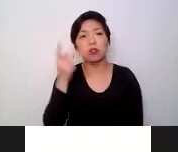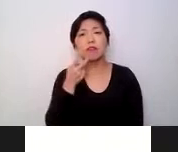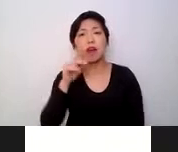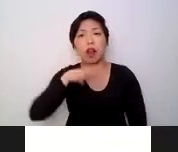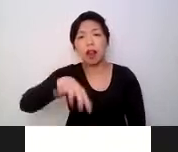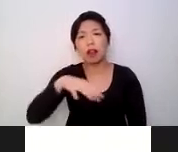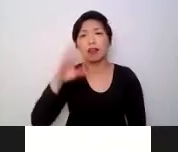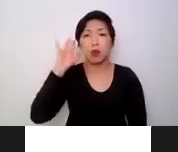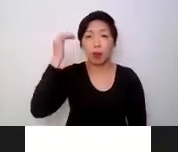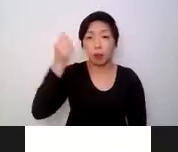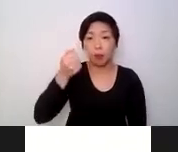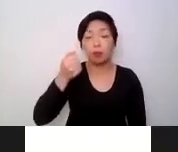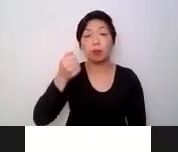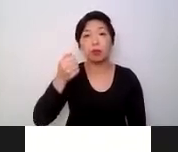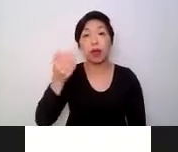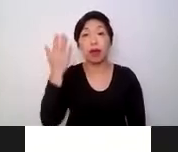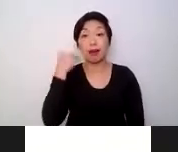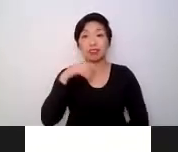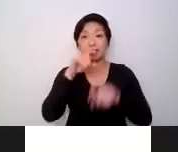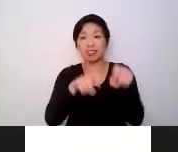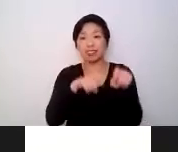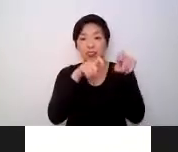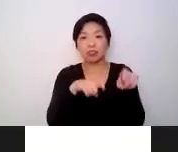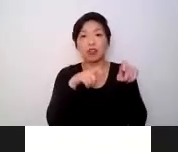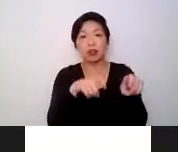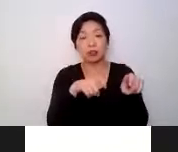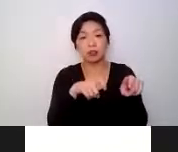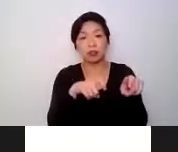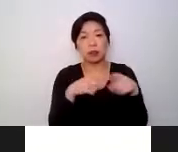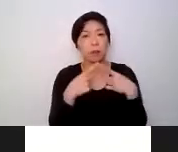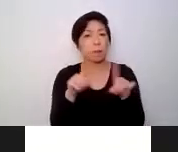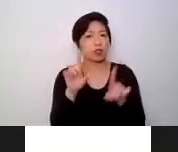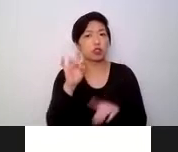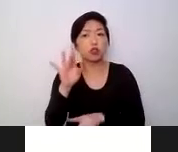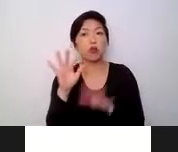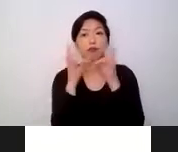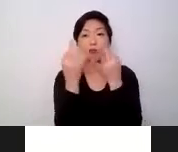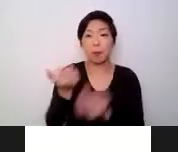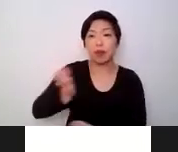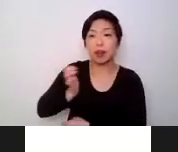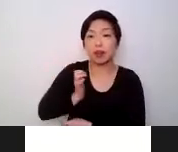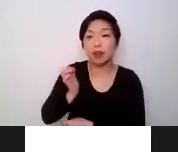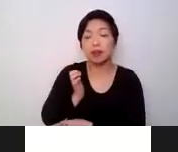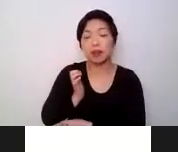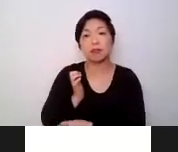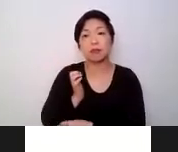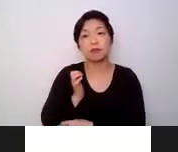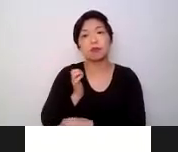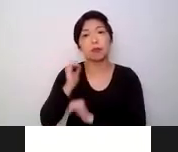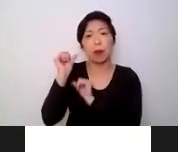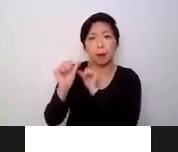era composta por chácaras e uma elite abastada, vai sendo modificado no sentido que